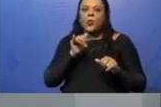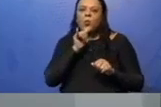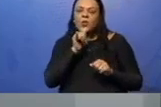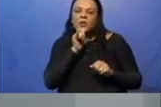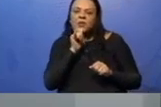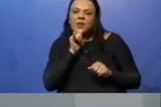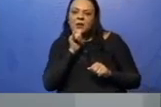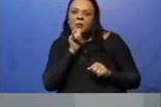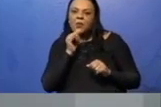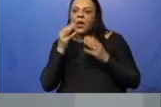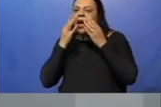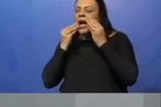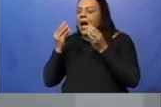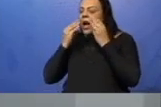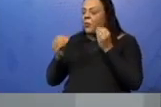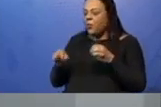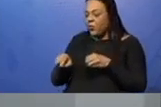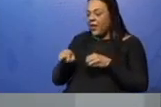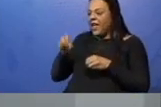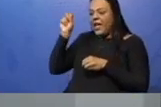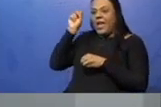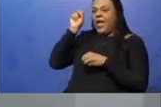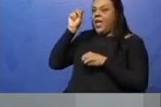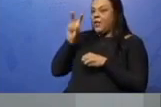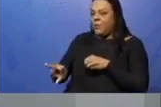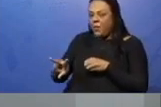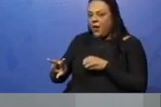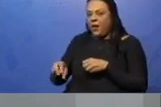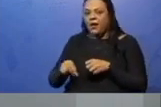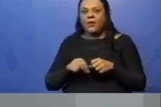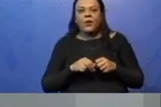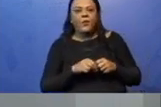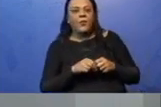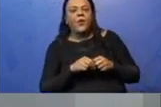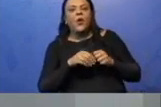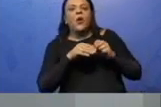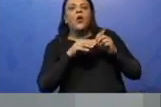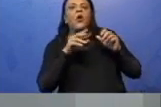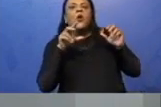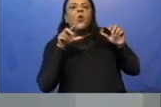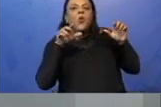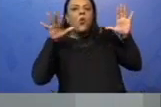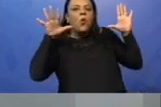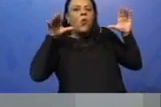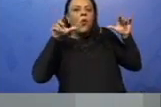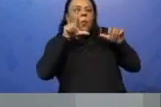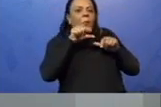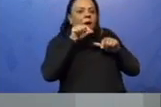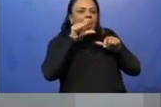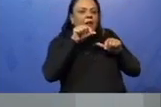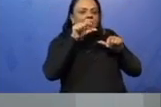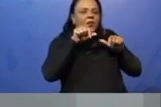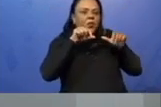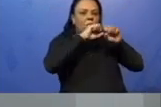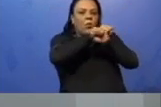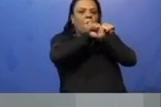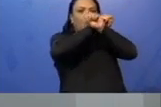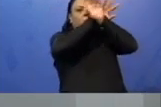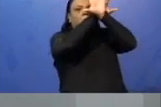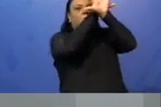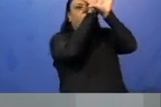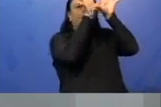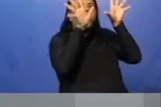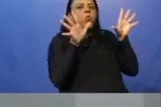é a vaidade, o lobo ele representa a força física. Cada animal ele vai representar aí um